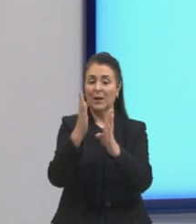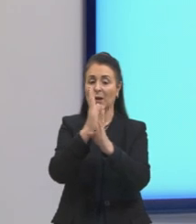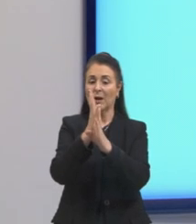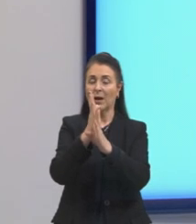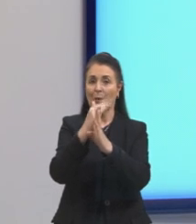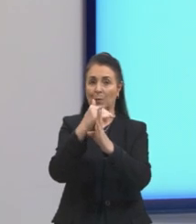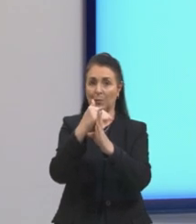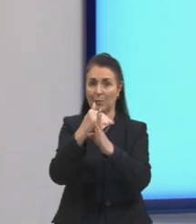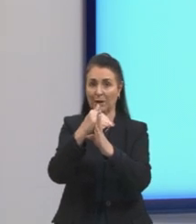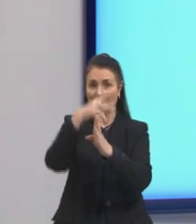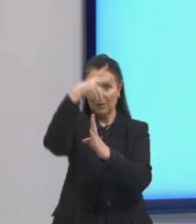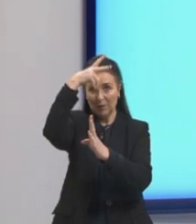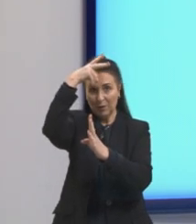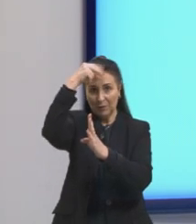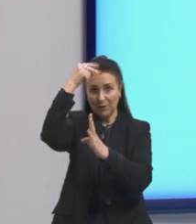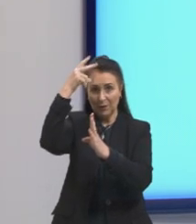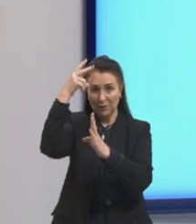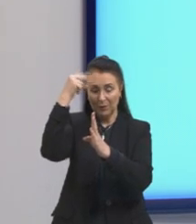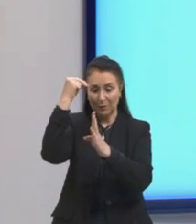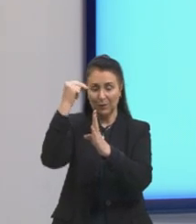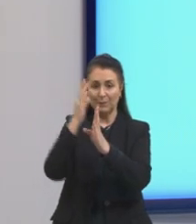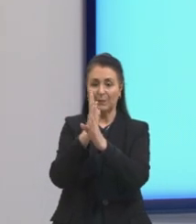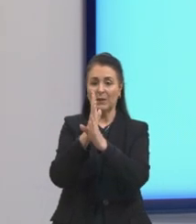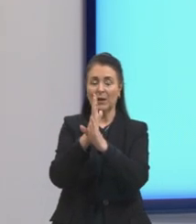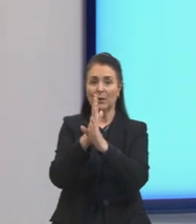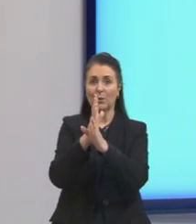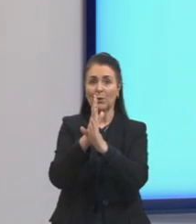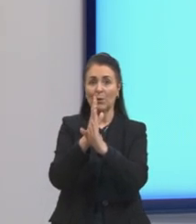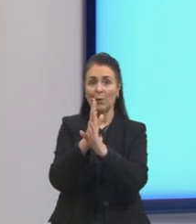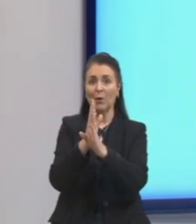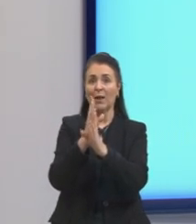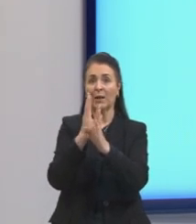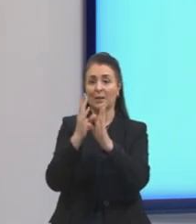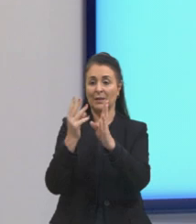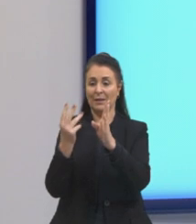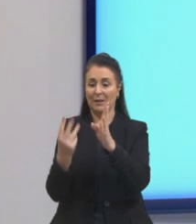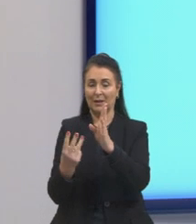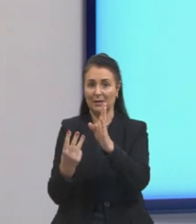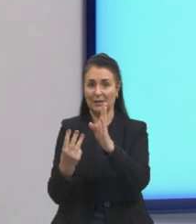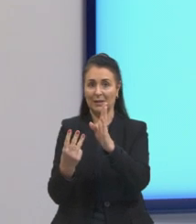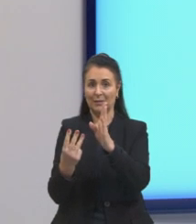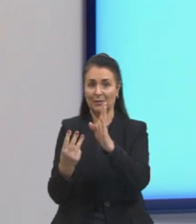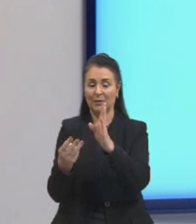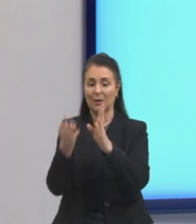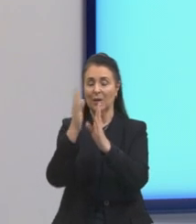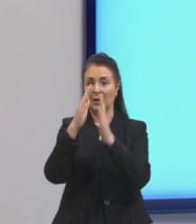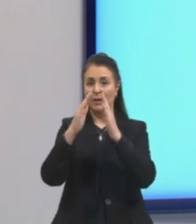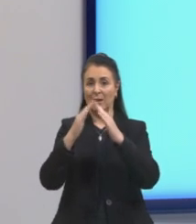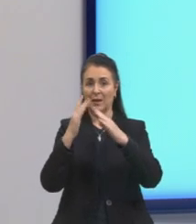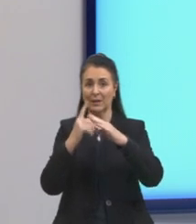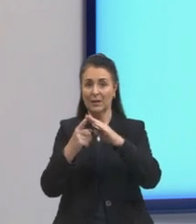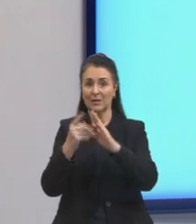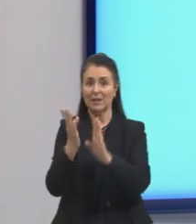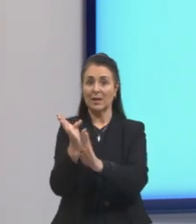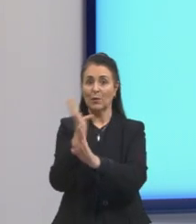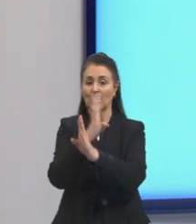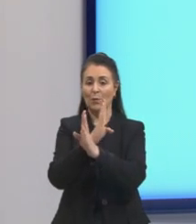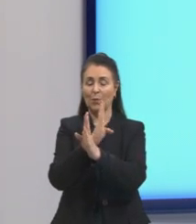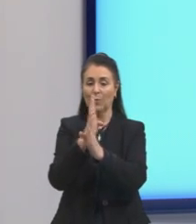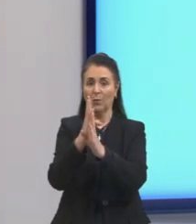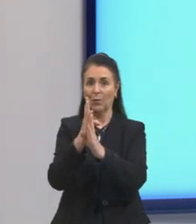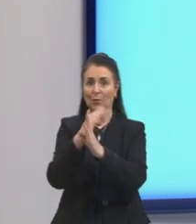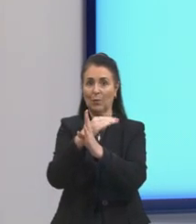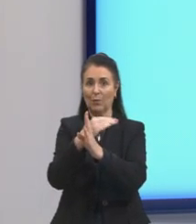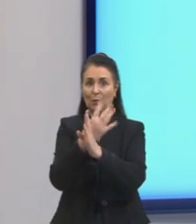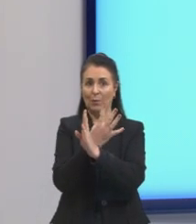prefeitura a prefeitura então está no terceiro quadrante e aqui então a igreja no quarto quadrante